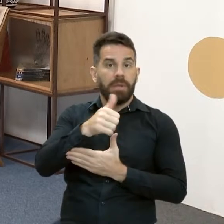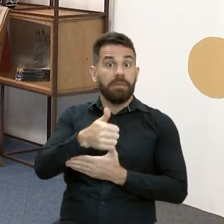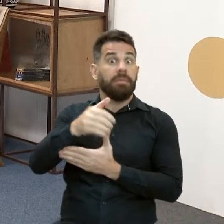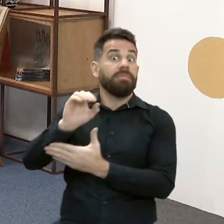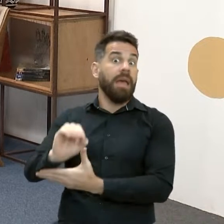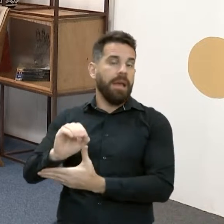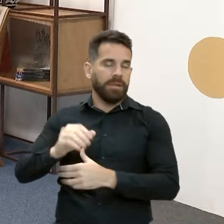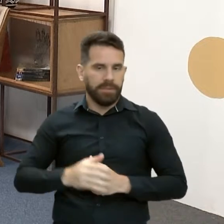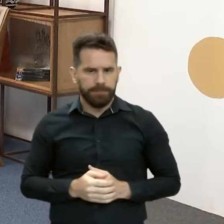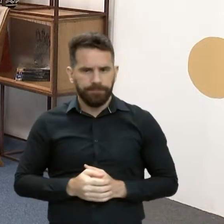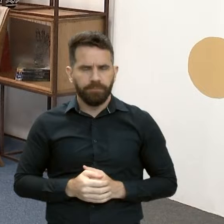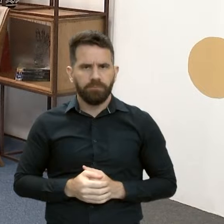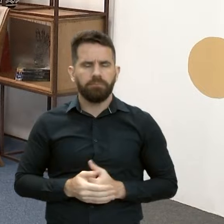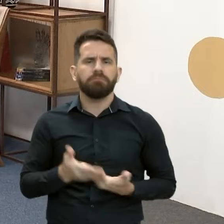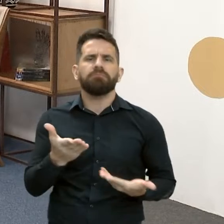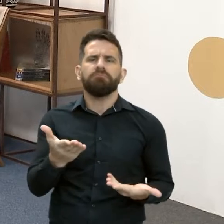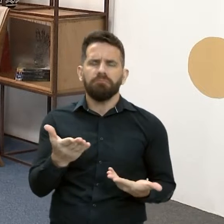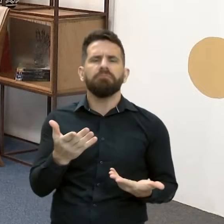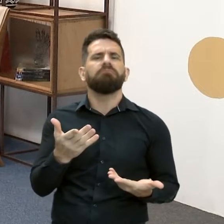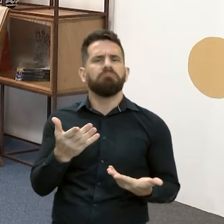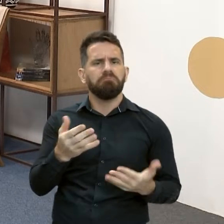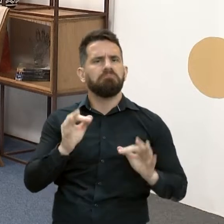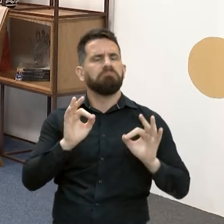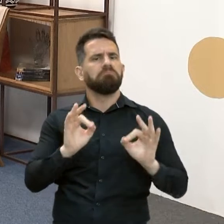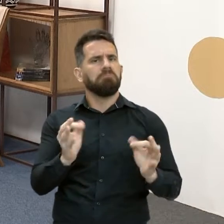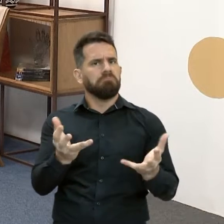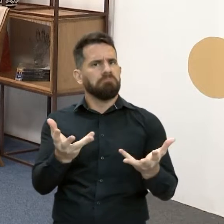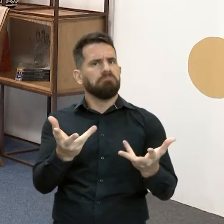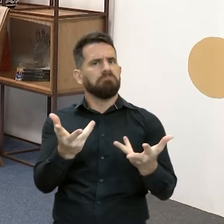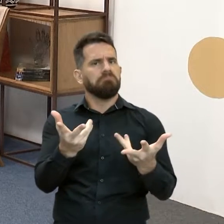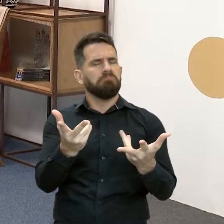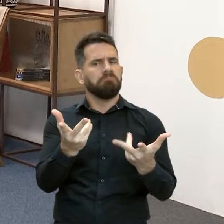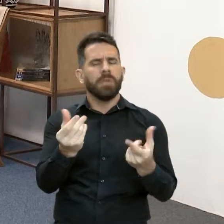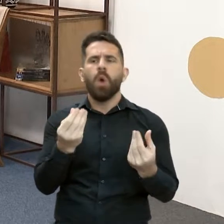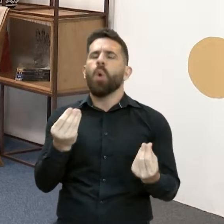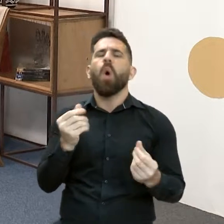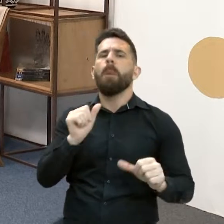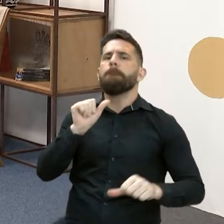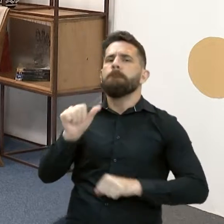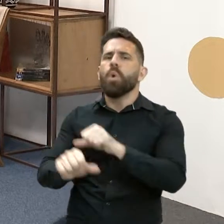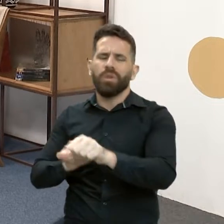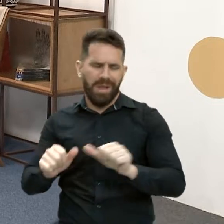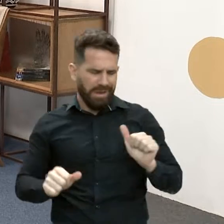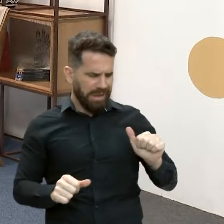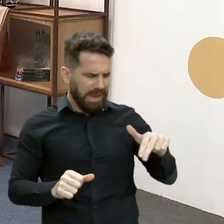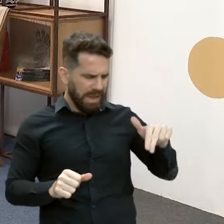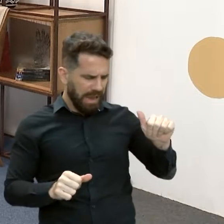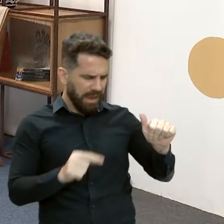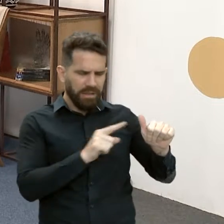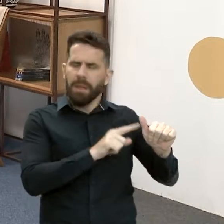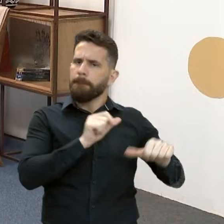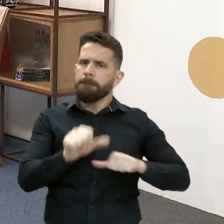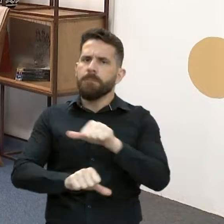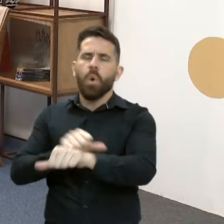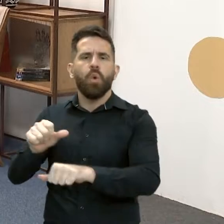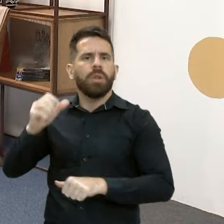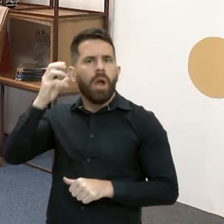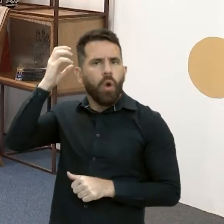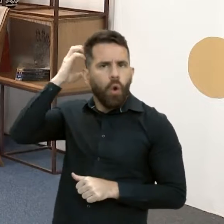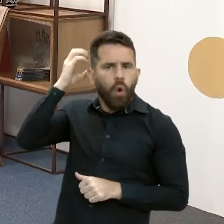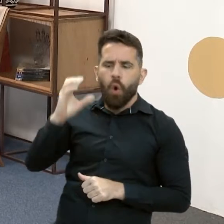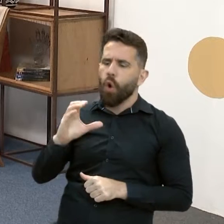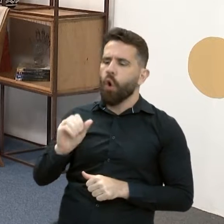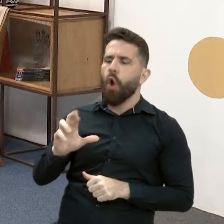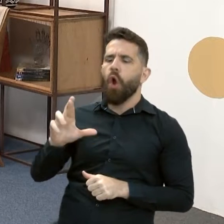mudança de Ana para Cora? Elis, conta pra gente então, por que ela decidiu usar esse outro nome, em